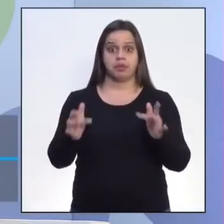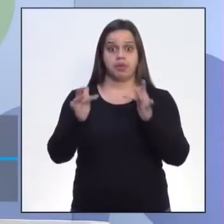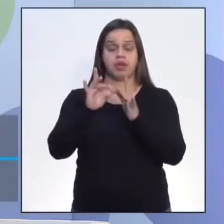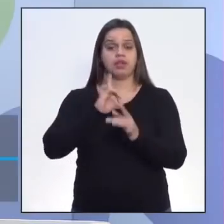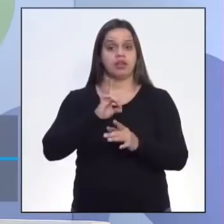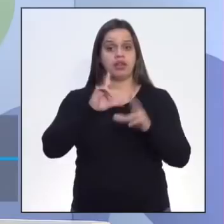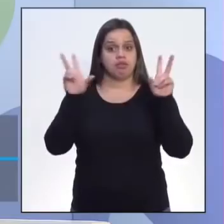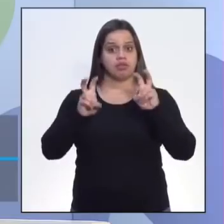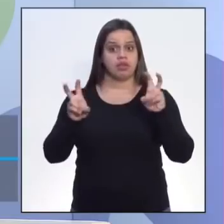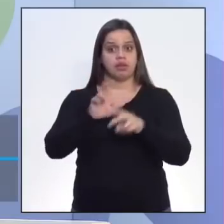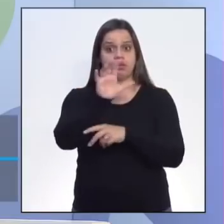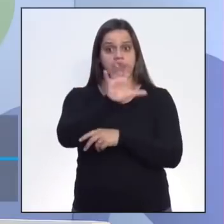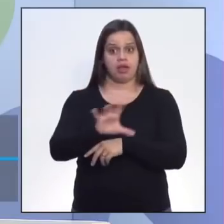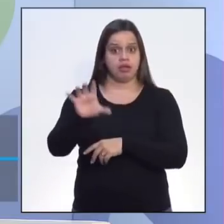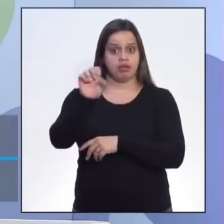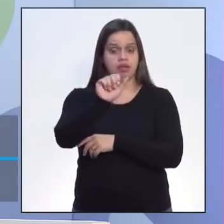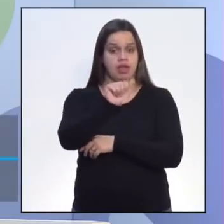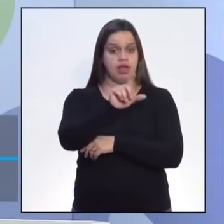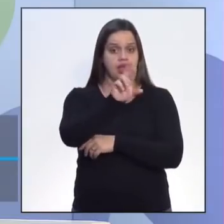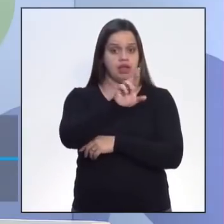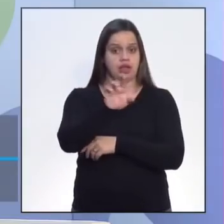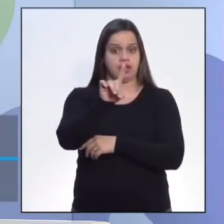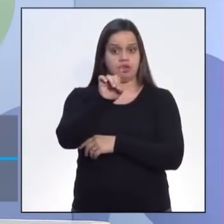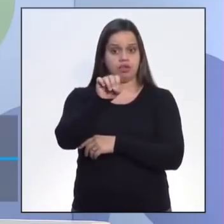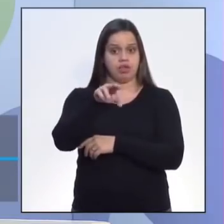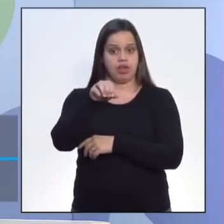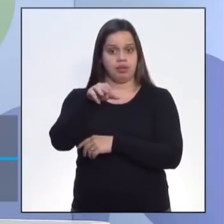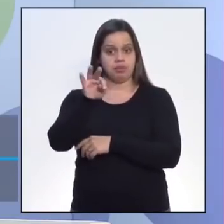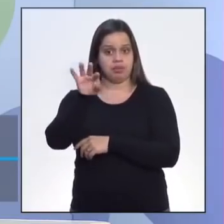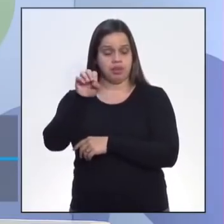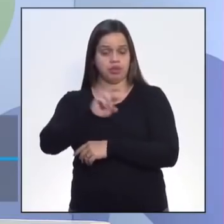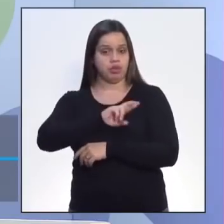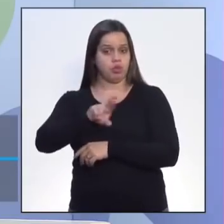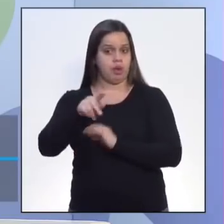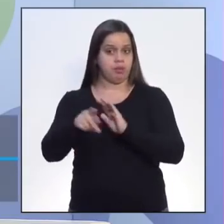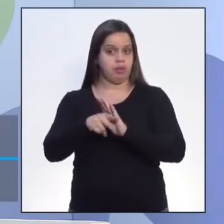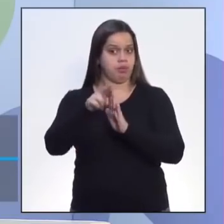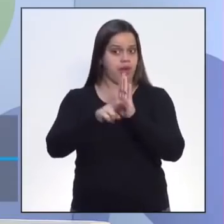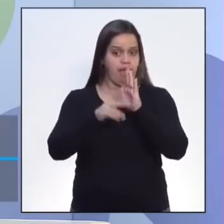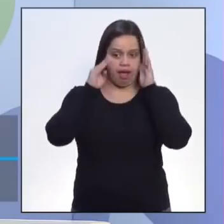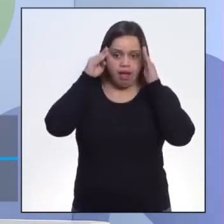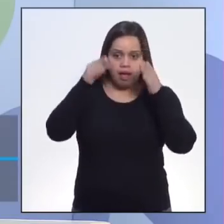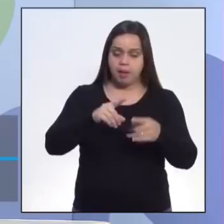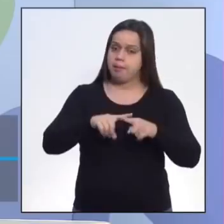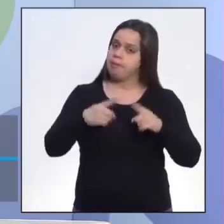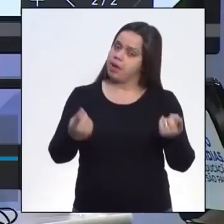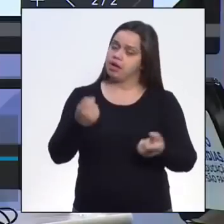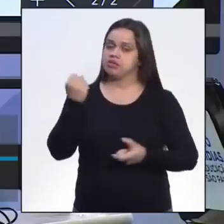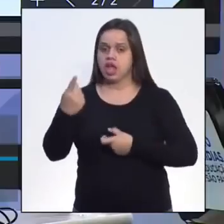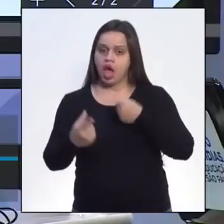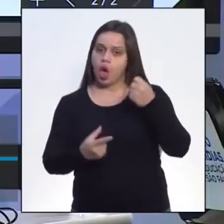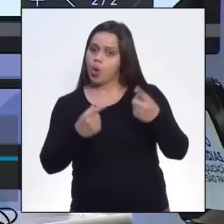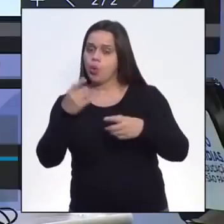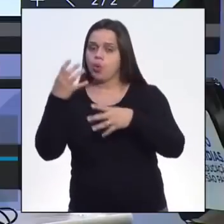importante, que não é uma regra em específico, mas em alguns casos vira uma definição, né?